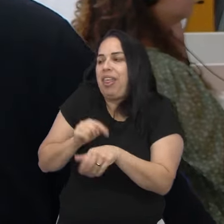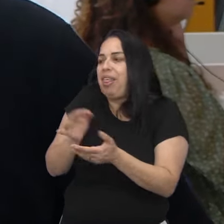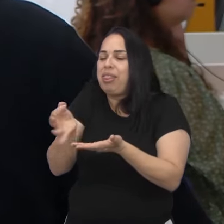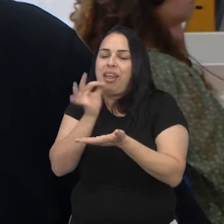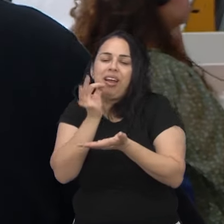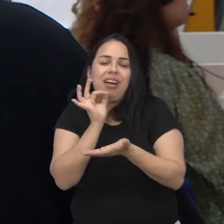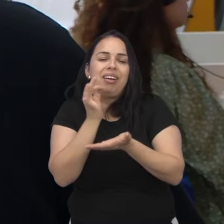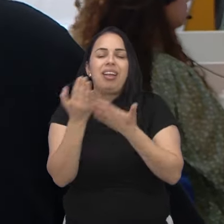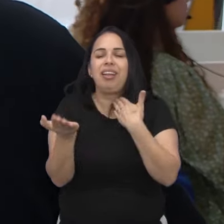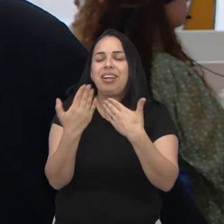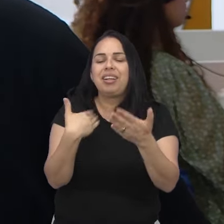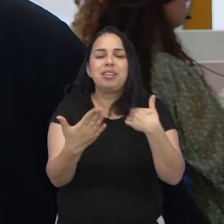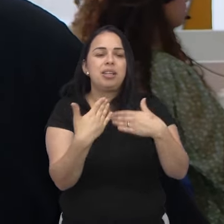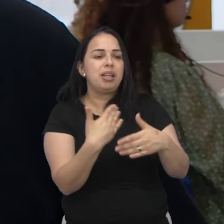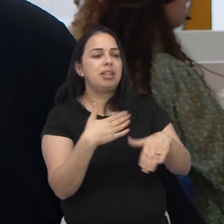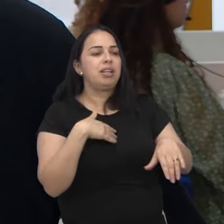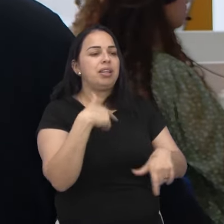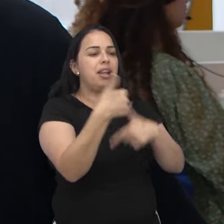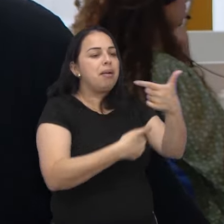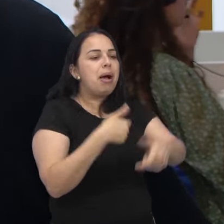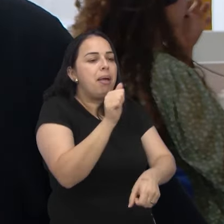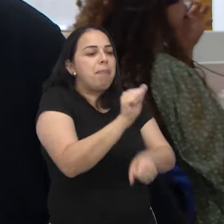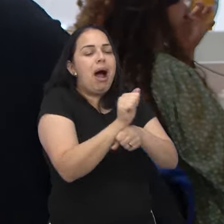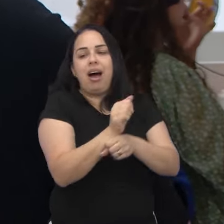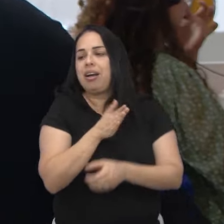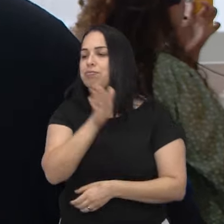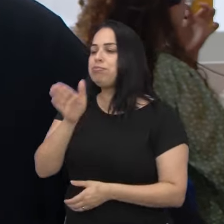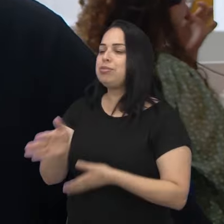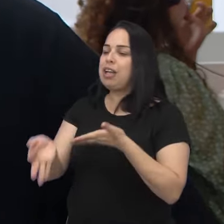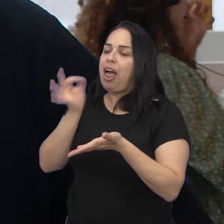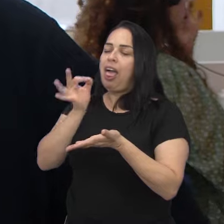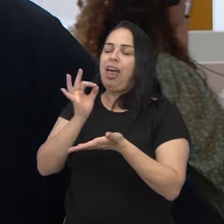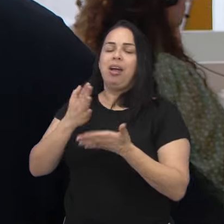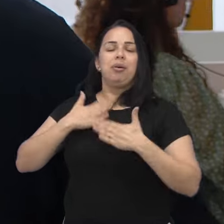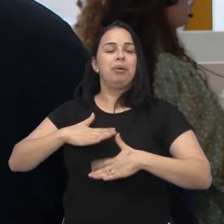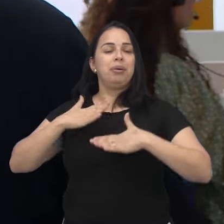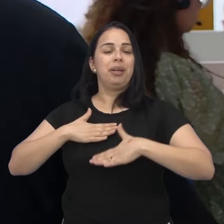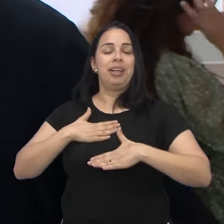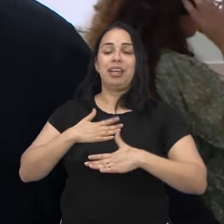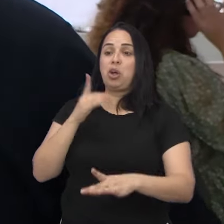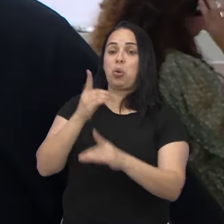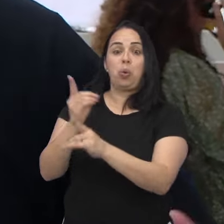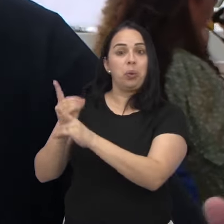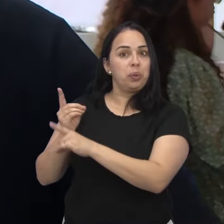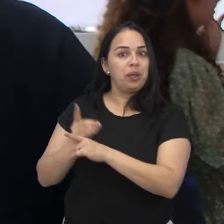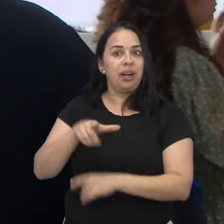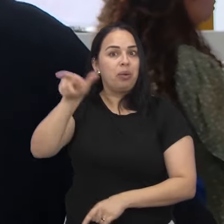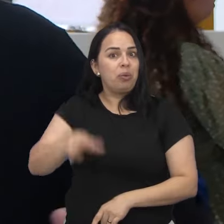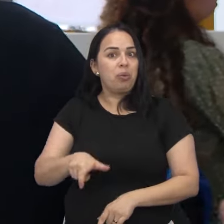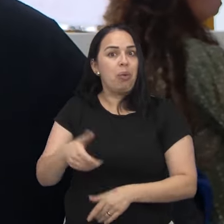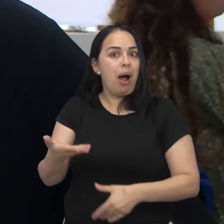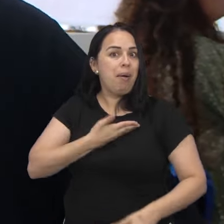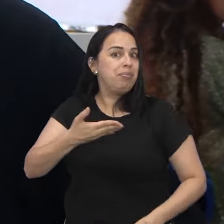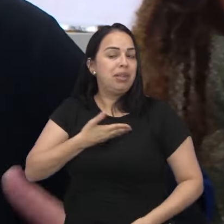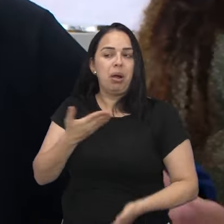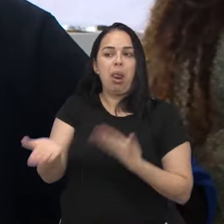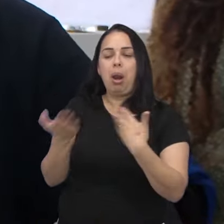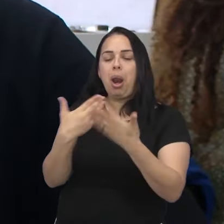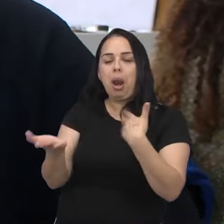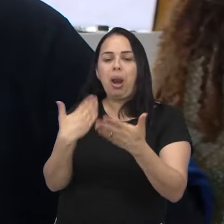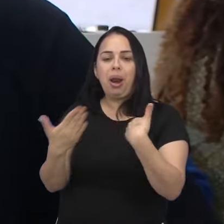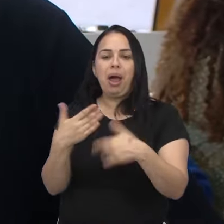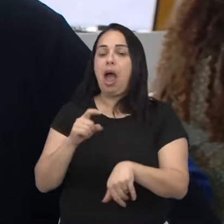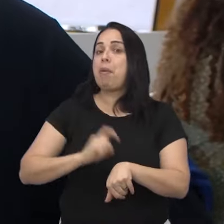Copa né O cafezinho ali ao longo do dia se conseguir dar aquela parada tomar um café dar uma respirada encontrar ali De repente com